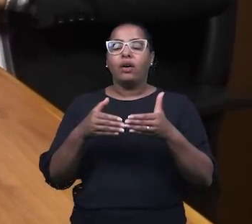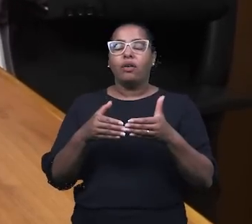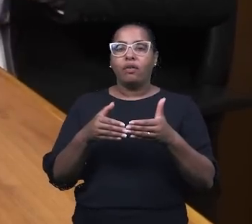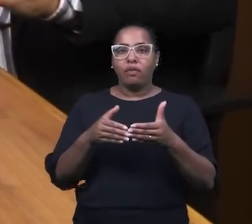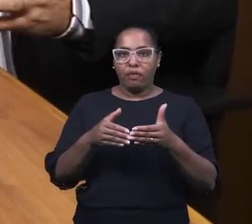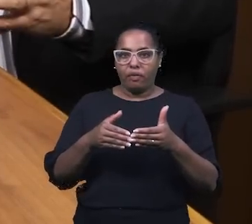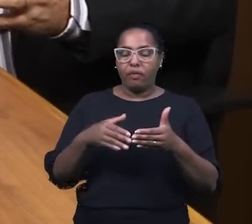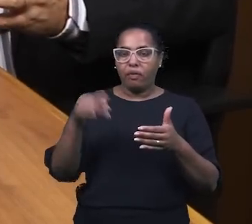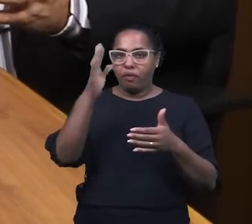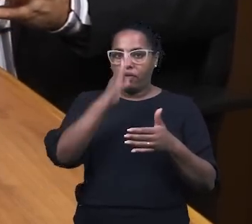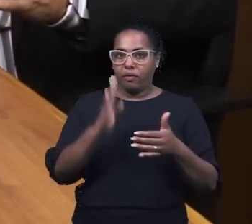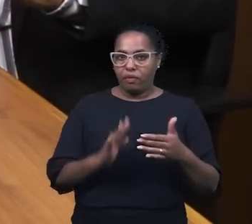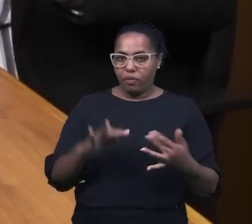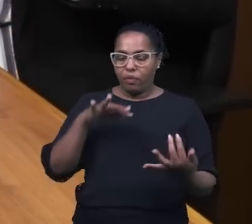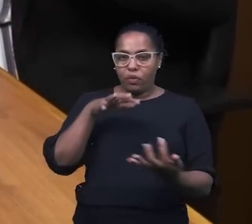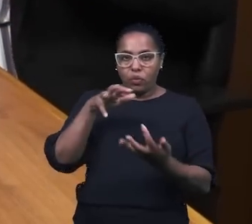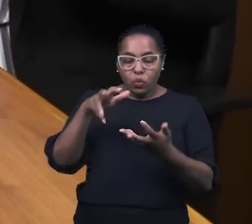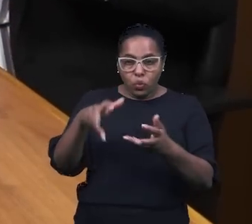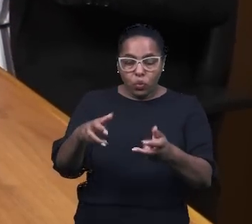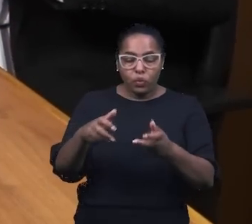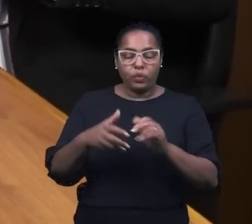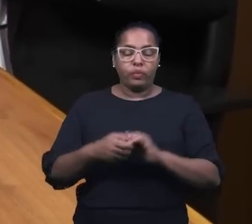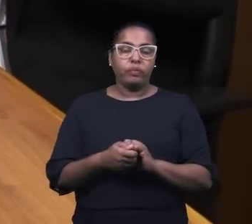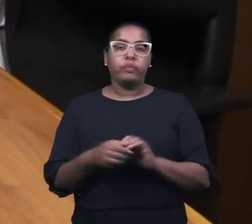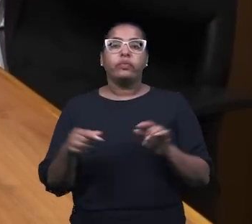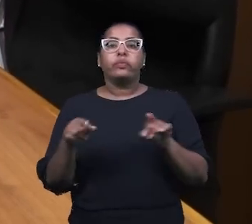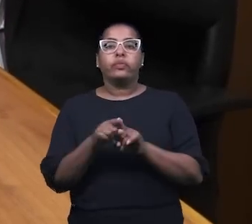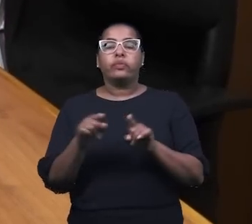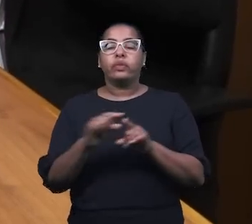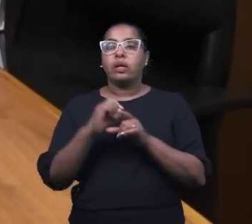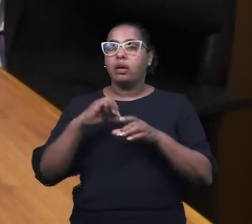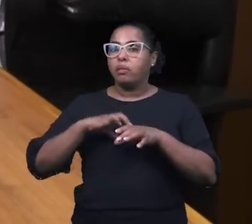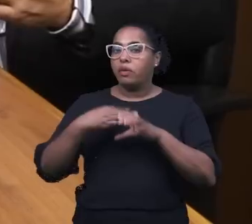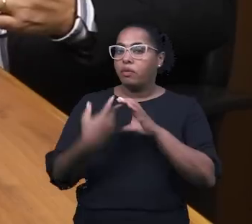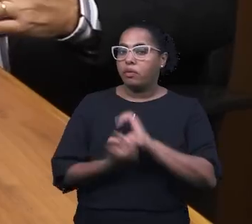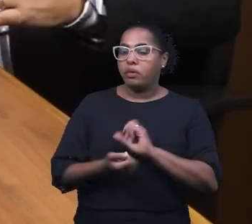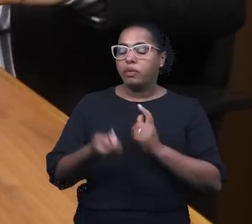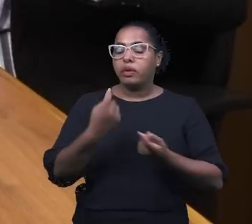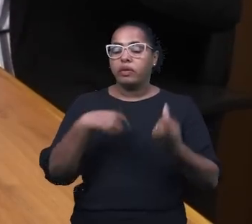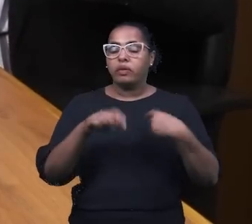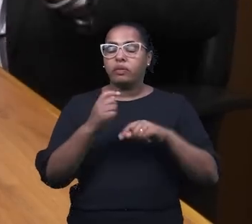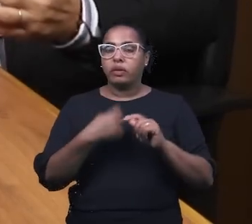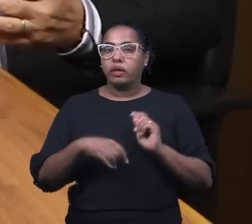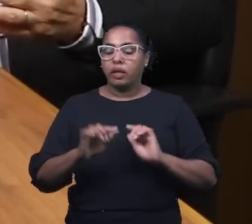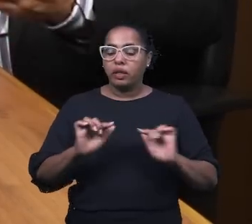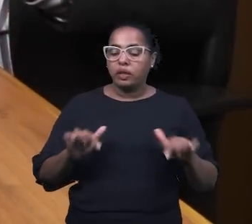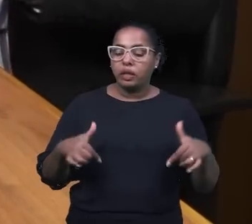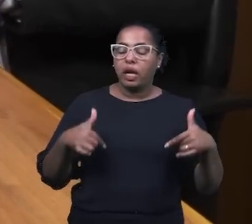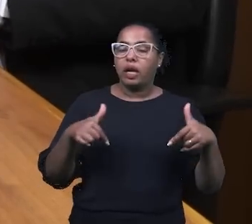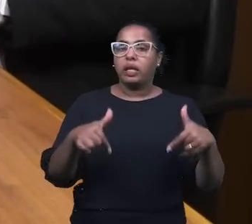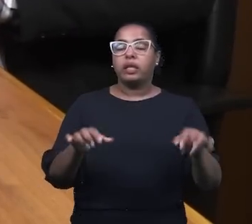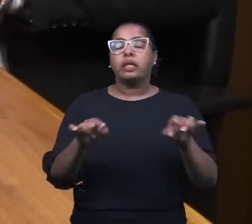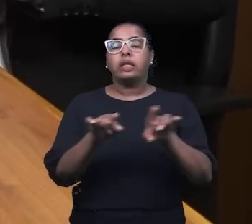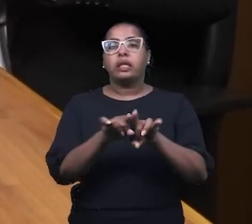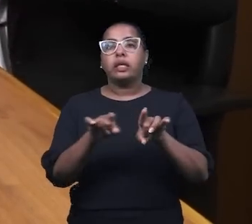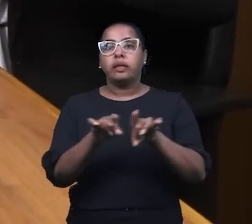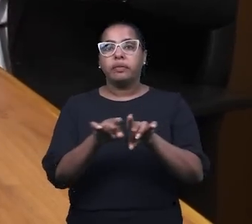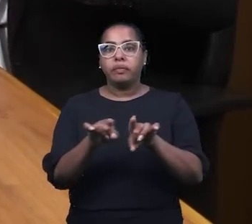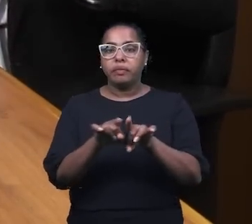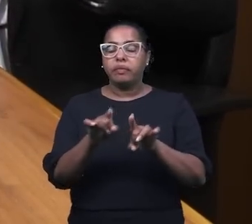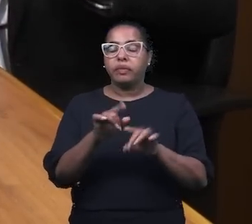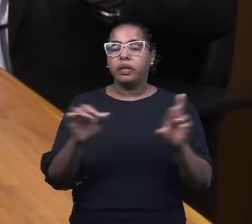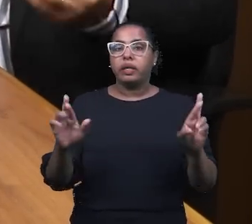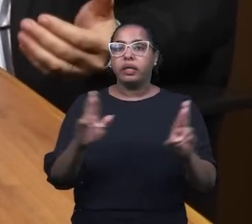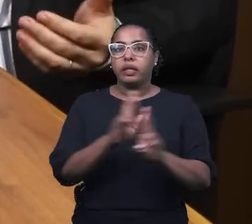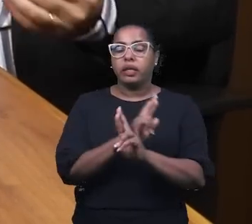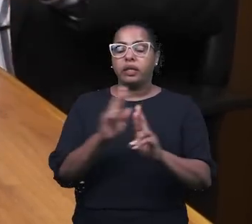centralizada para atender ao Brasil inteiro. E tanto sob o aspecto administrativo, operacional, como também naquilo